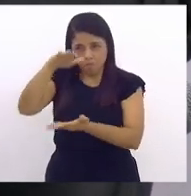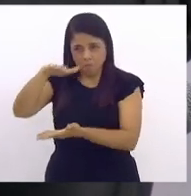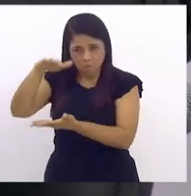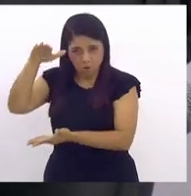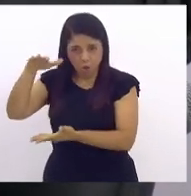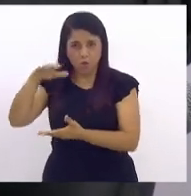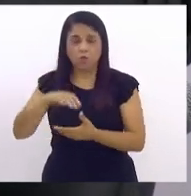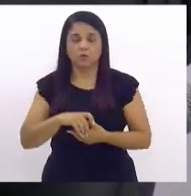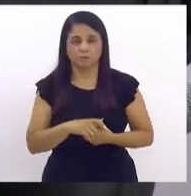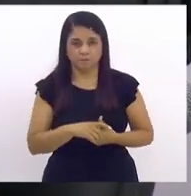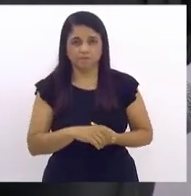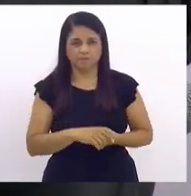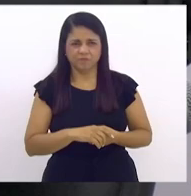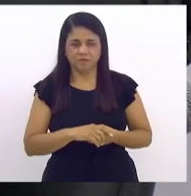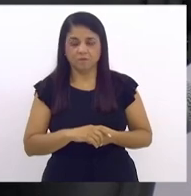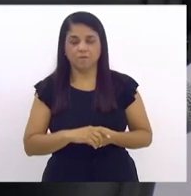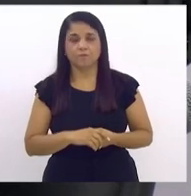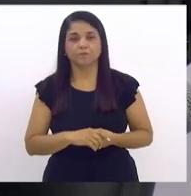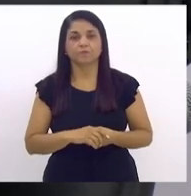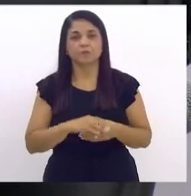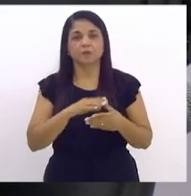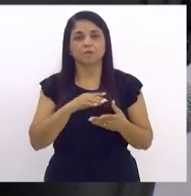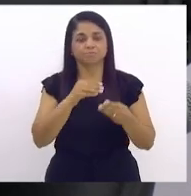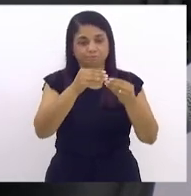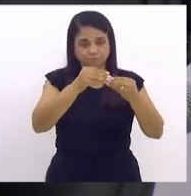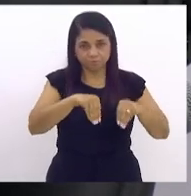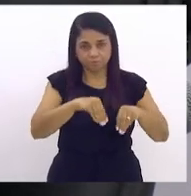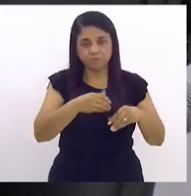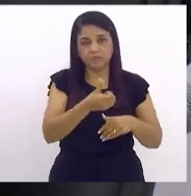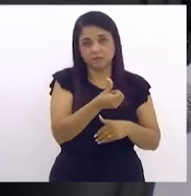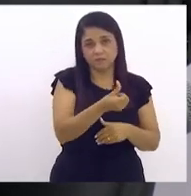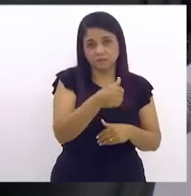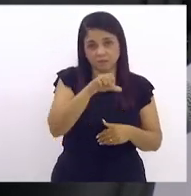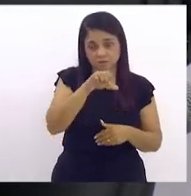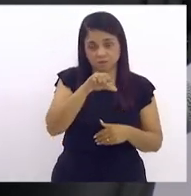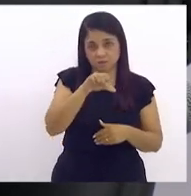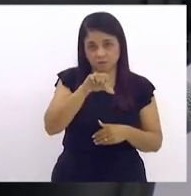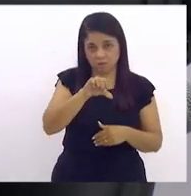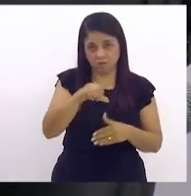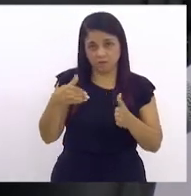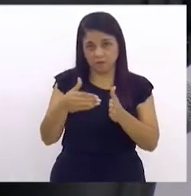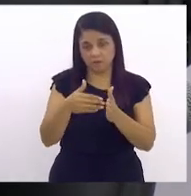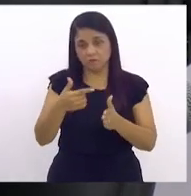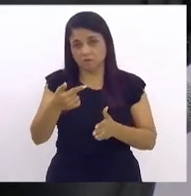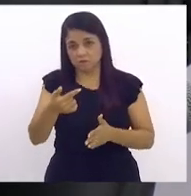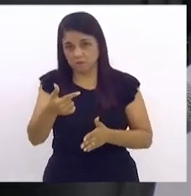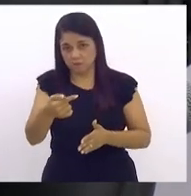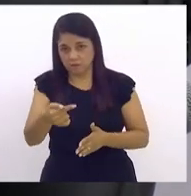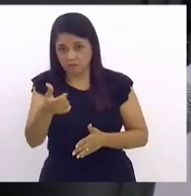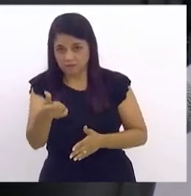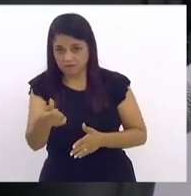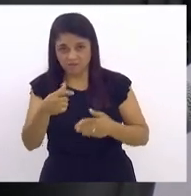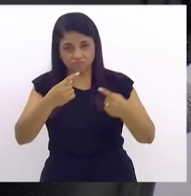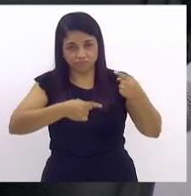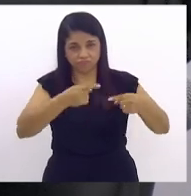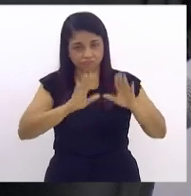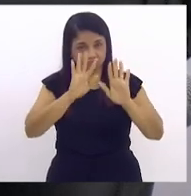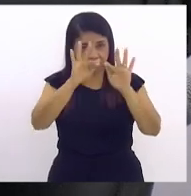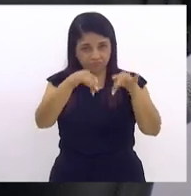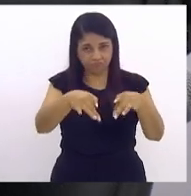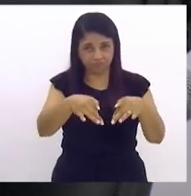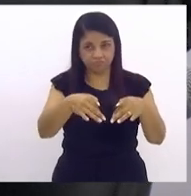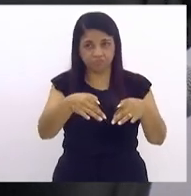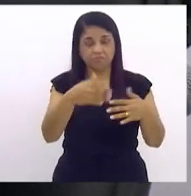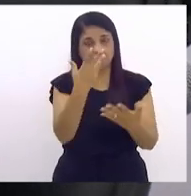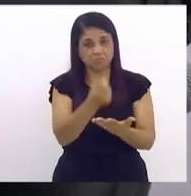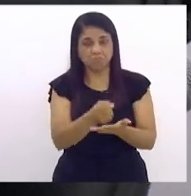o outro no final. O bloco da prejudicabilidade é o 69 ao 76, em discussão. Não havendo quem queira discutir, encerrada a discussão. Os